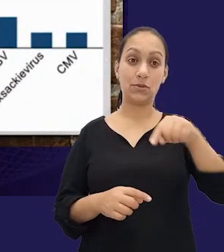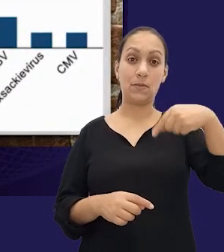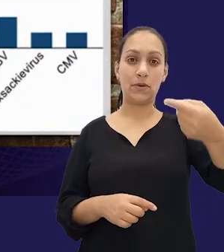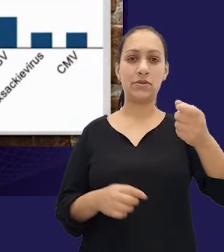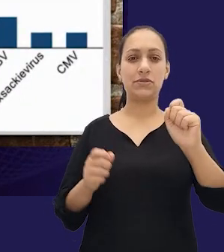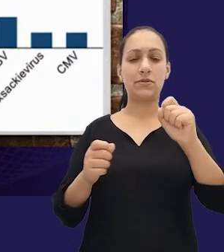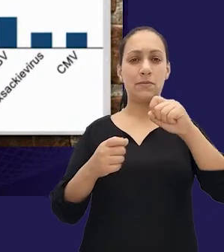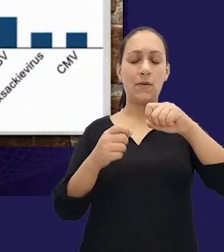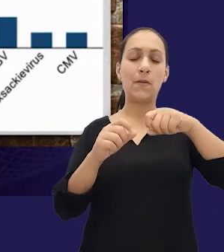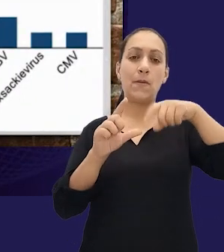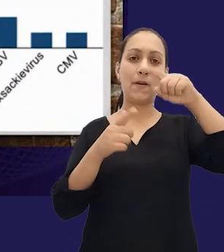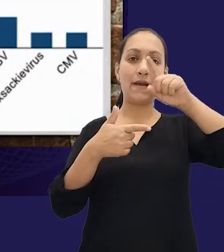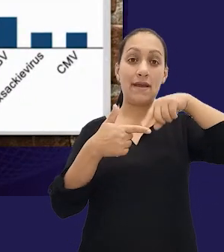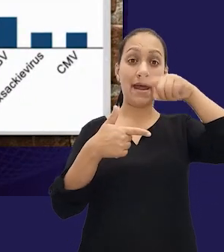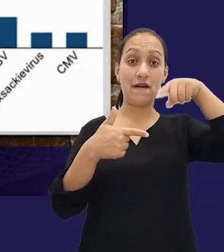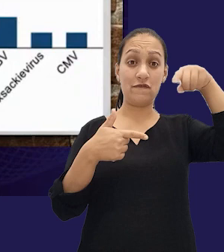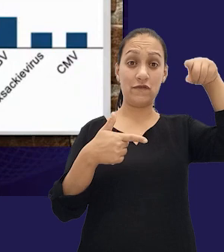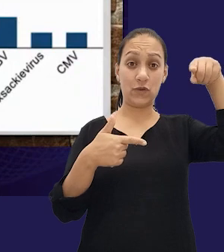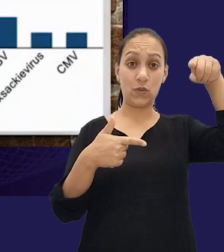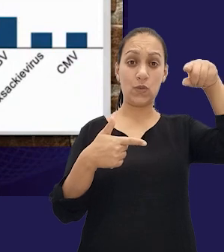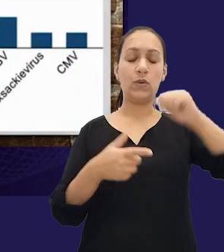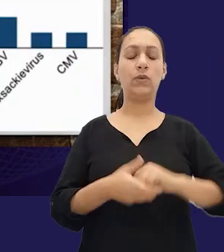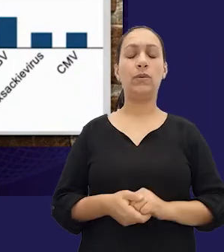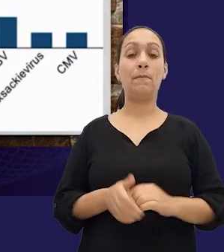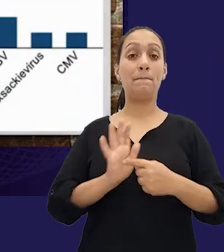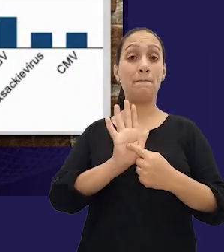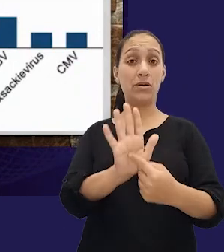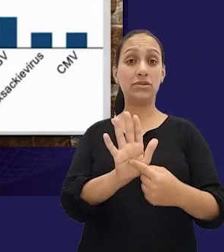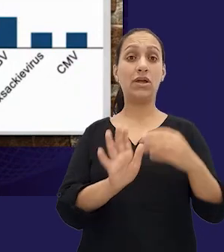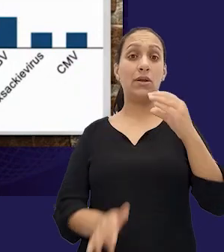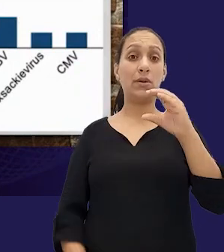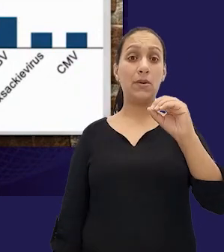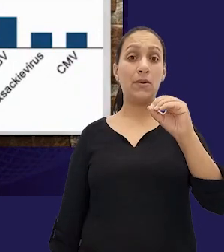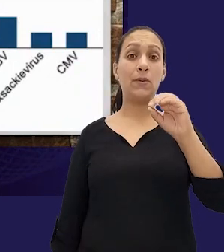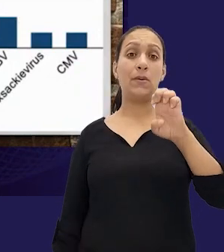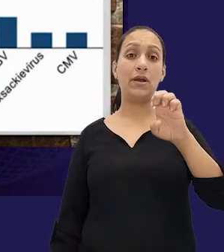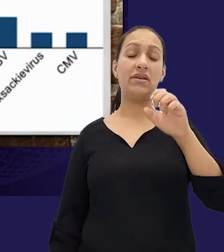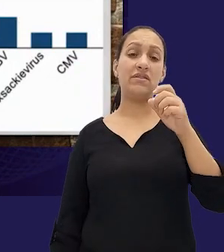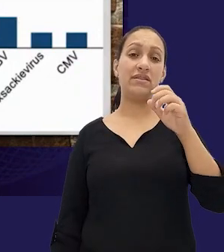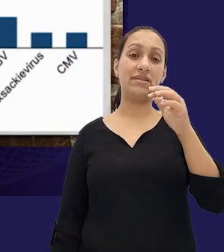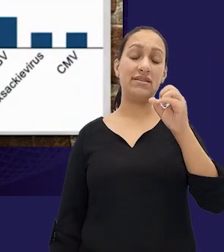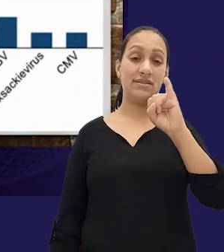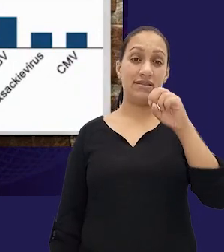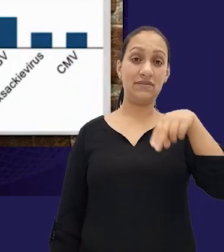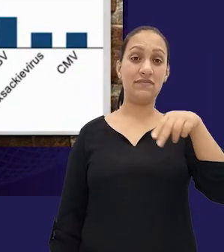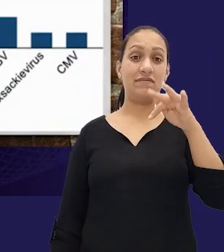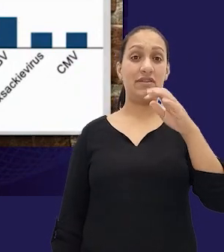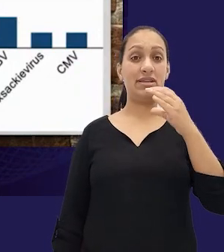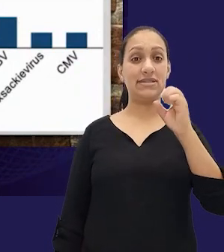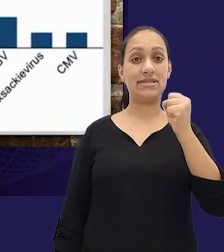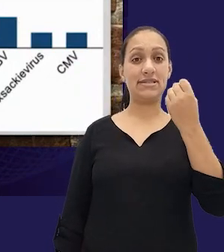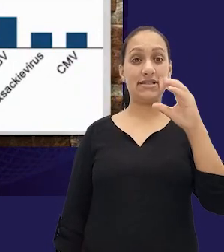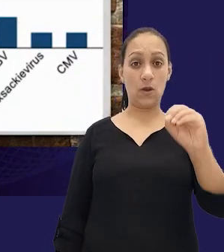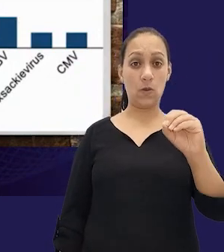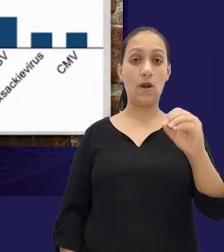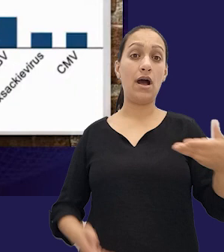trabalho, e ele traz aqui a co-infecção também, só que agora por vírus, tá?